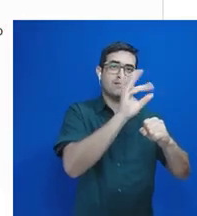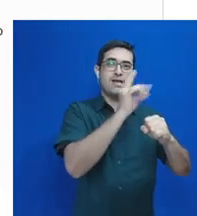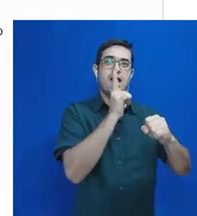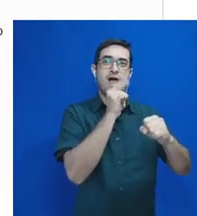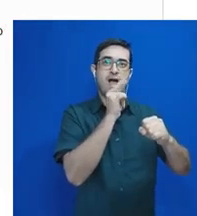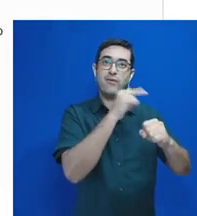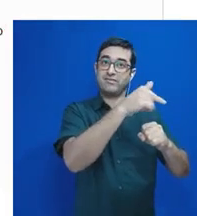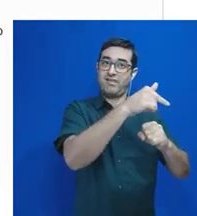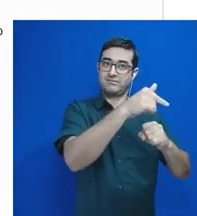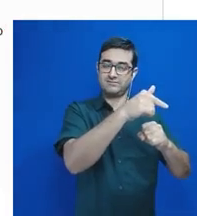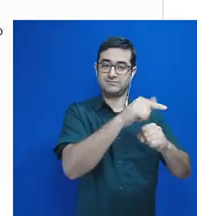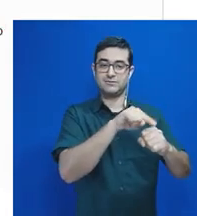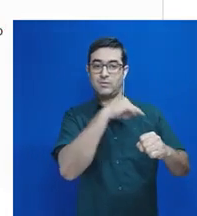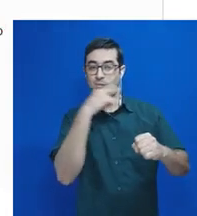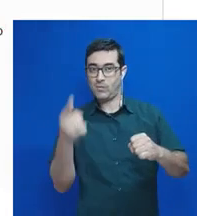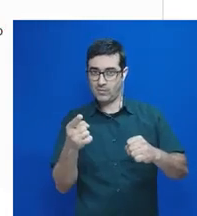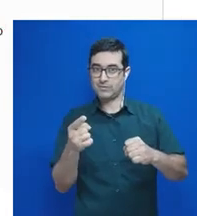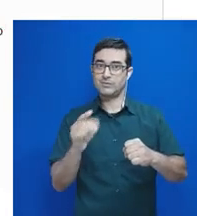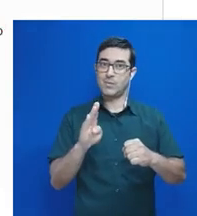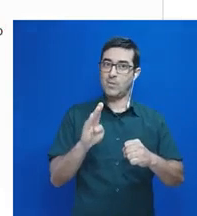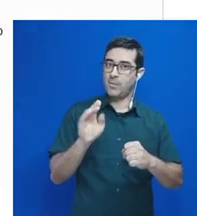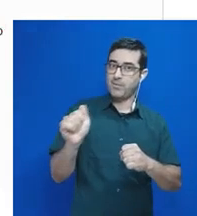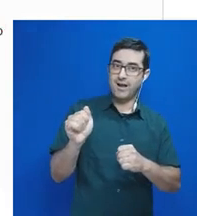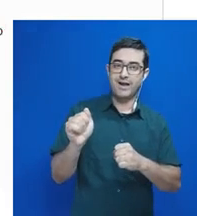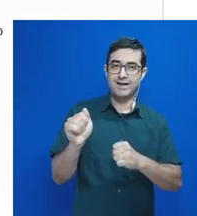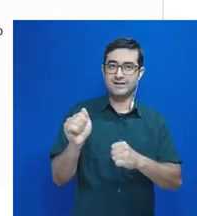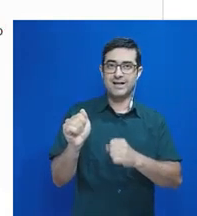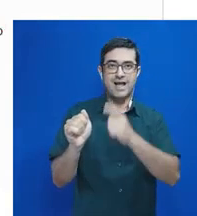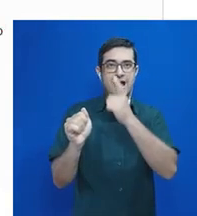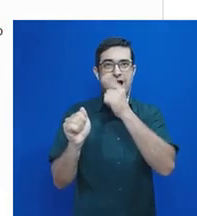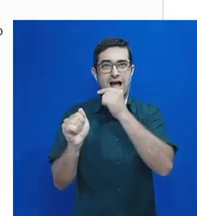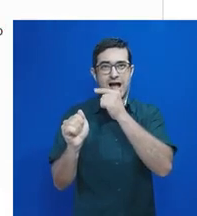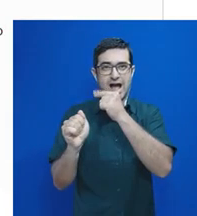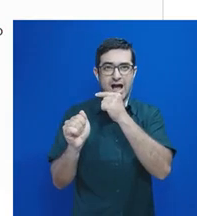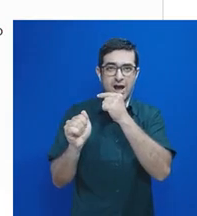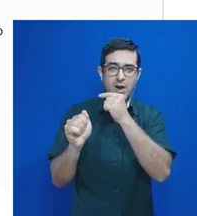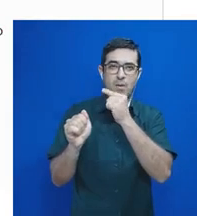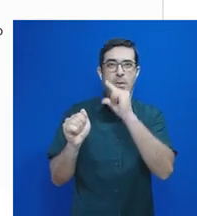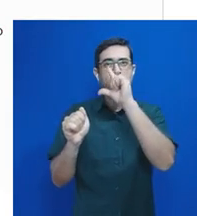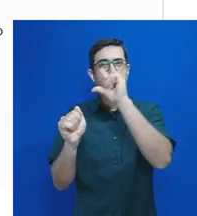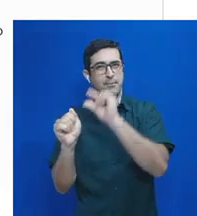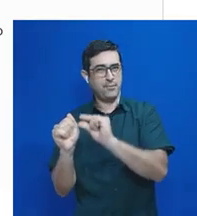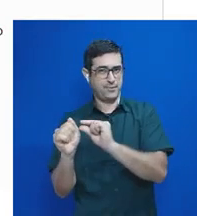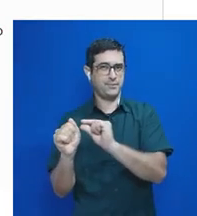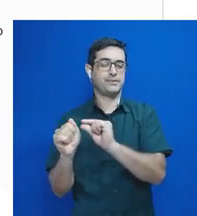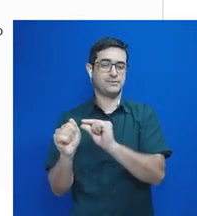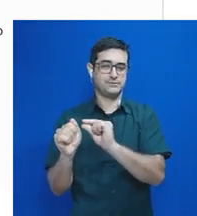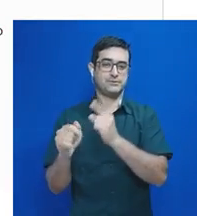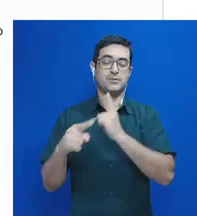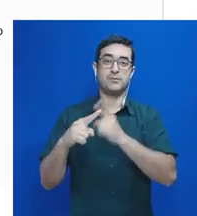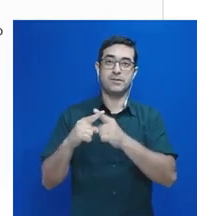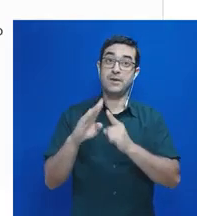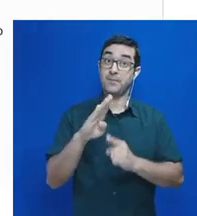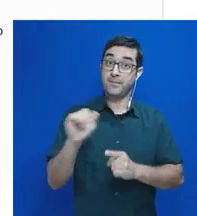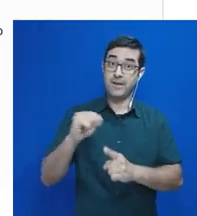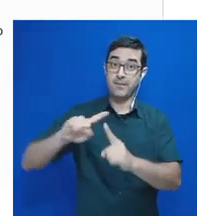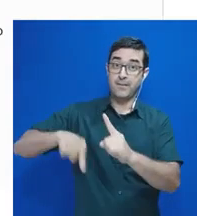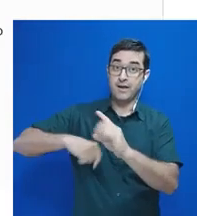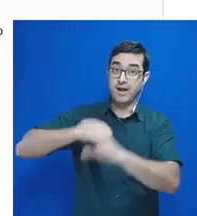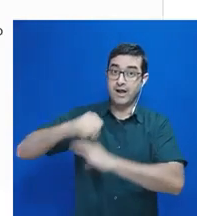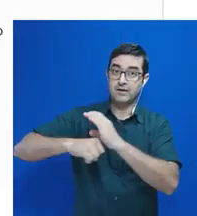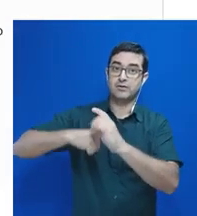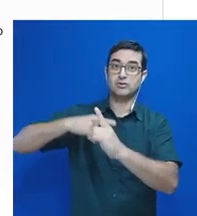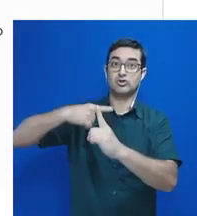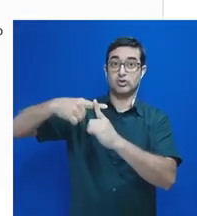e o cloreto de bário é diidratado. Por quê? Porque o bário, além de ter uma menor carga, mais 2, ele tem um